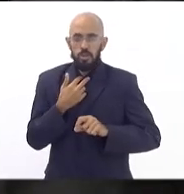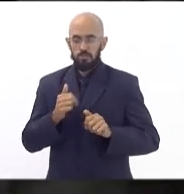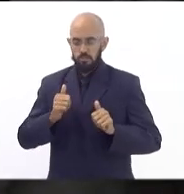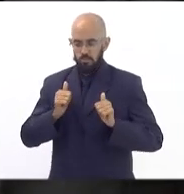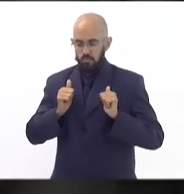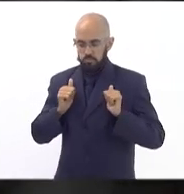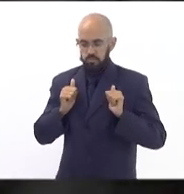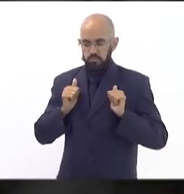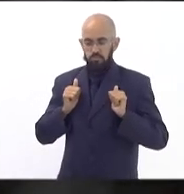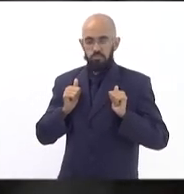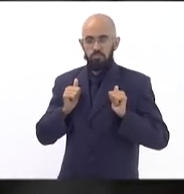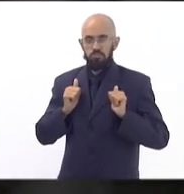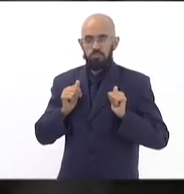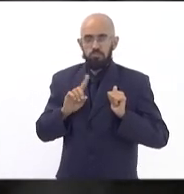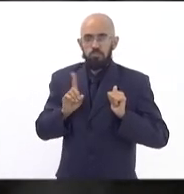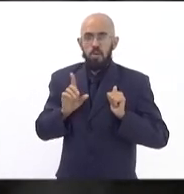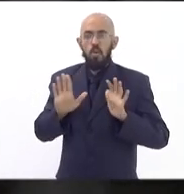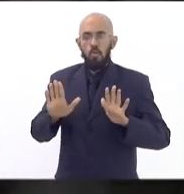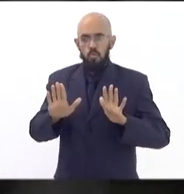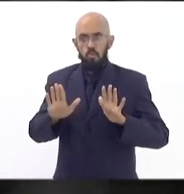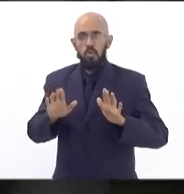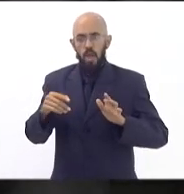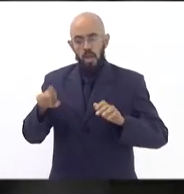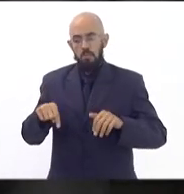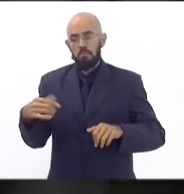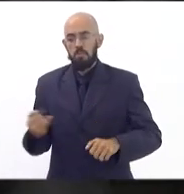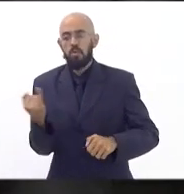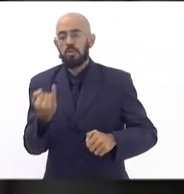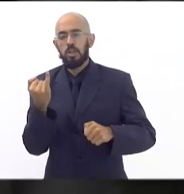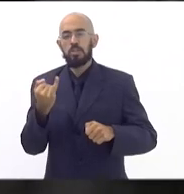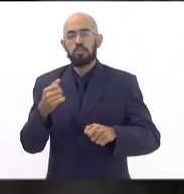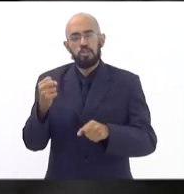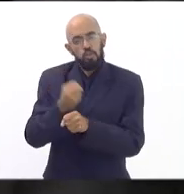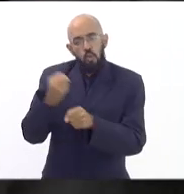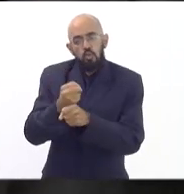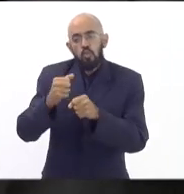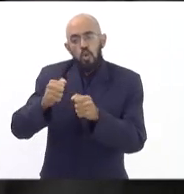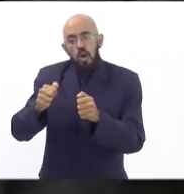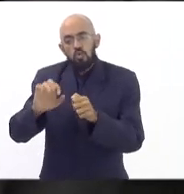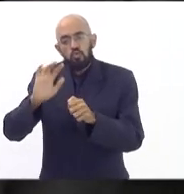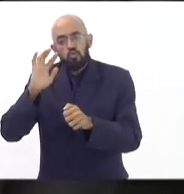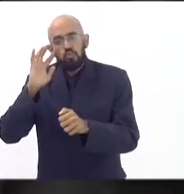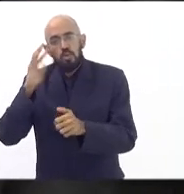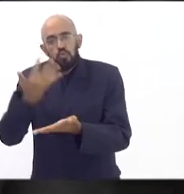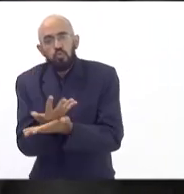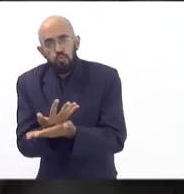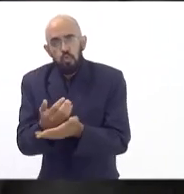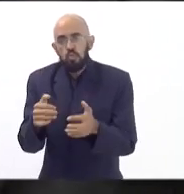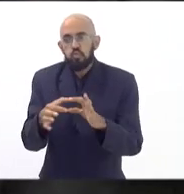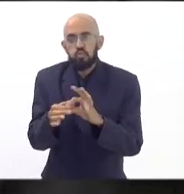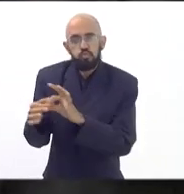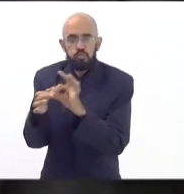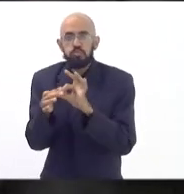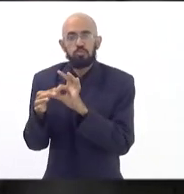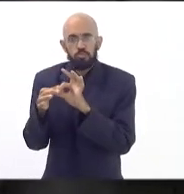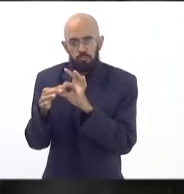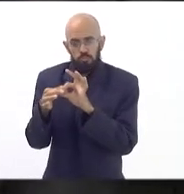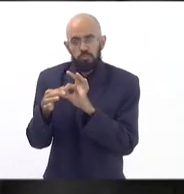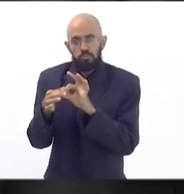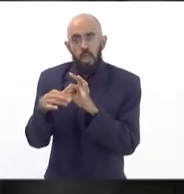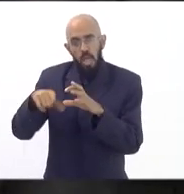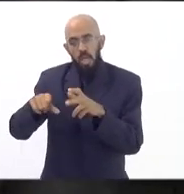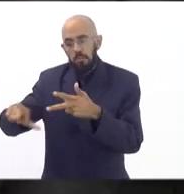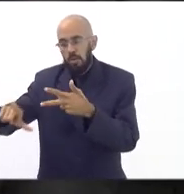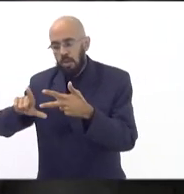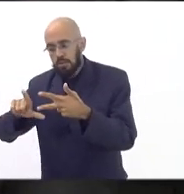e pés atados eu acho que é importante que a gente construa junto uma solução capitalista passa também pelos